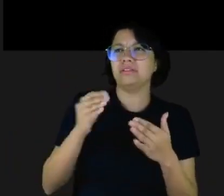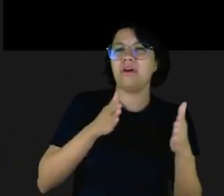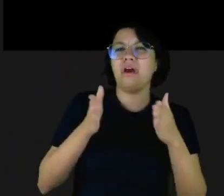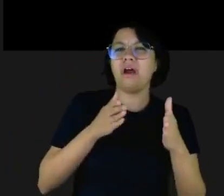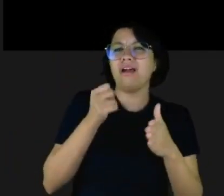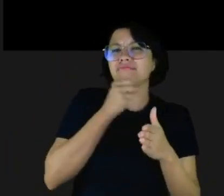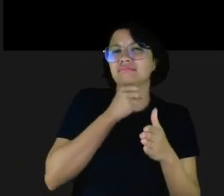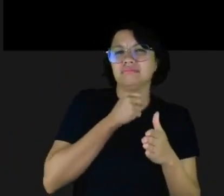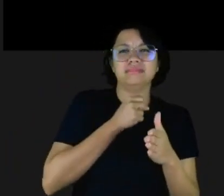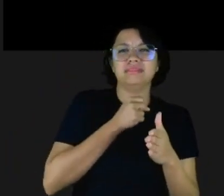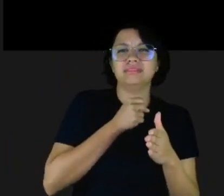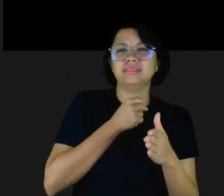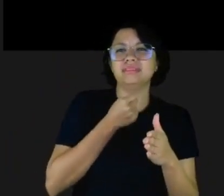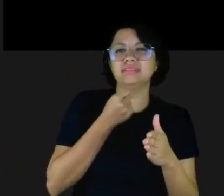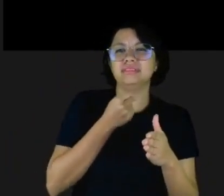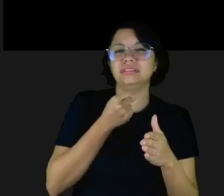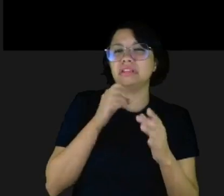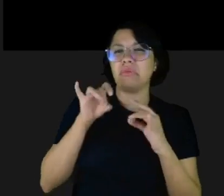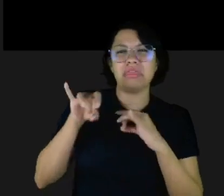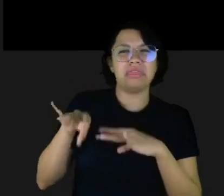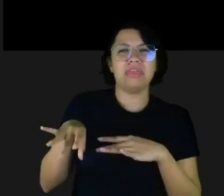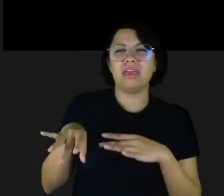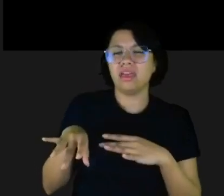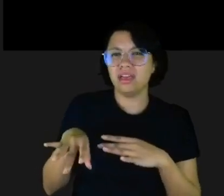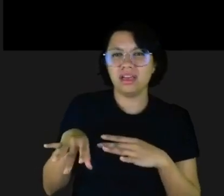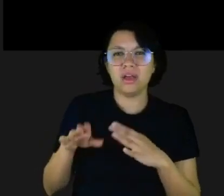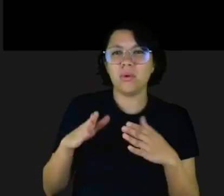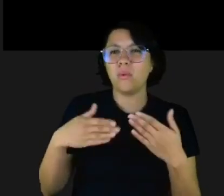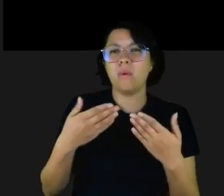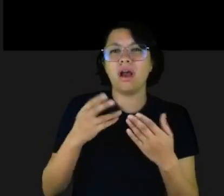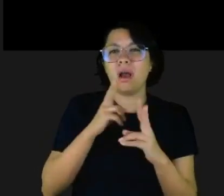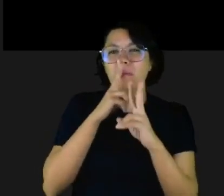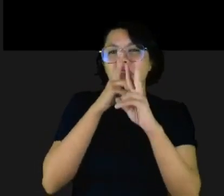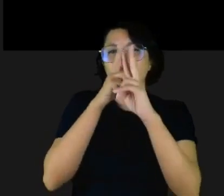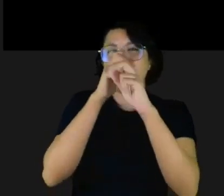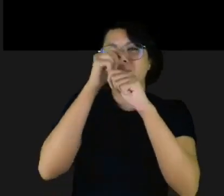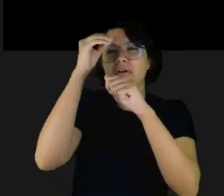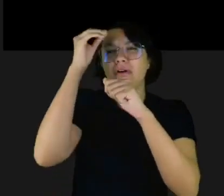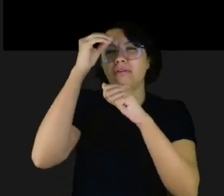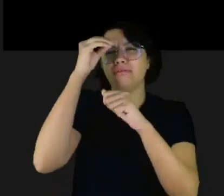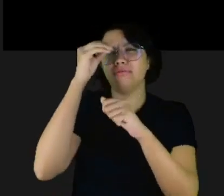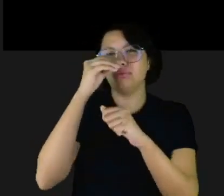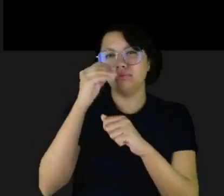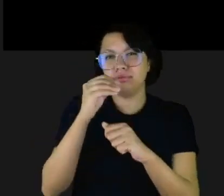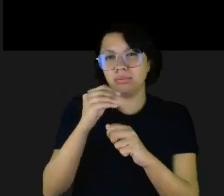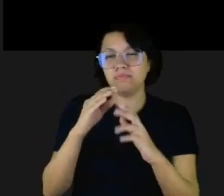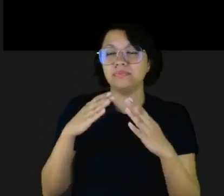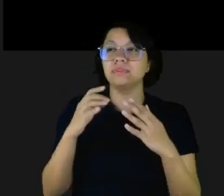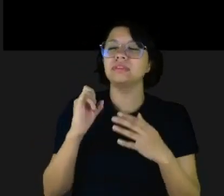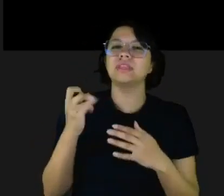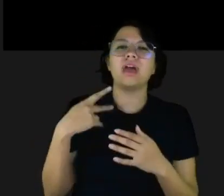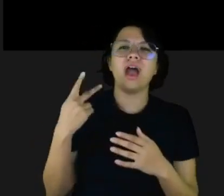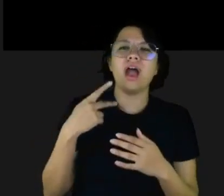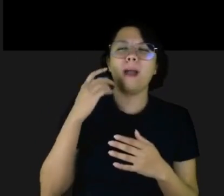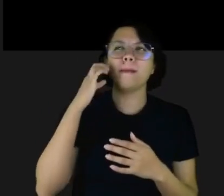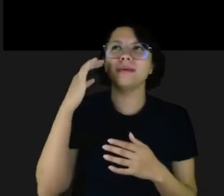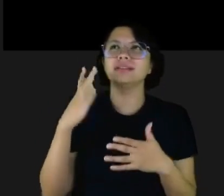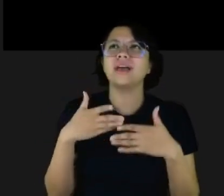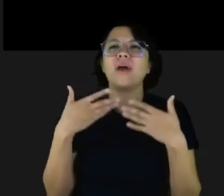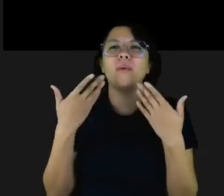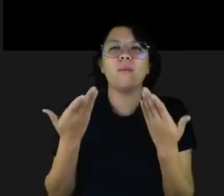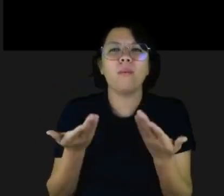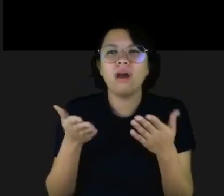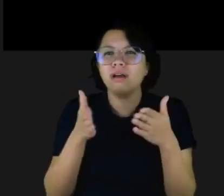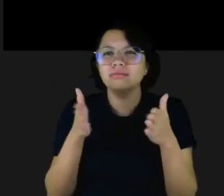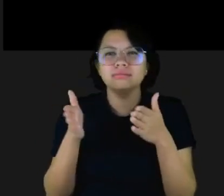velhice, não me desampare quando se for acabando minhas forças. E se nós pensarmos quando esse salmo foi